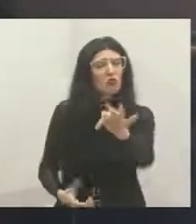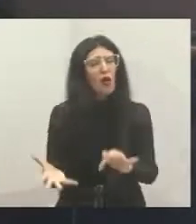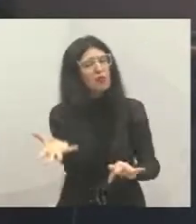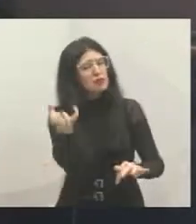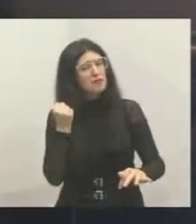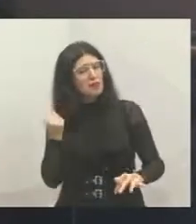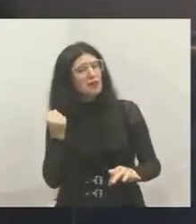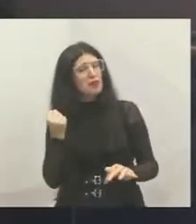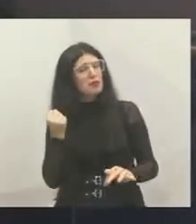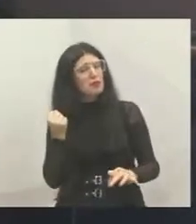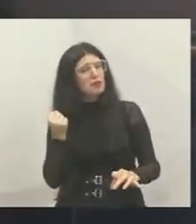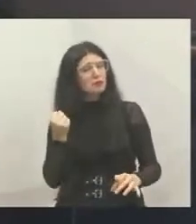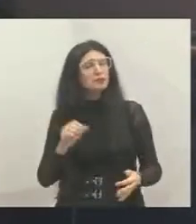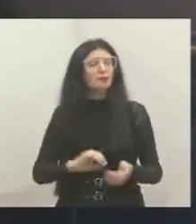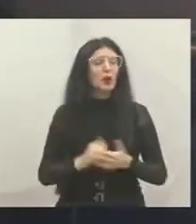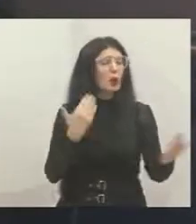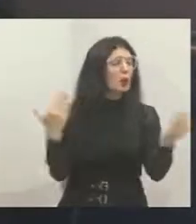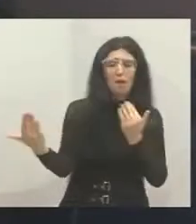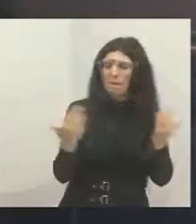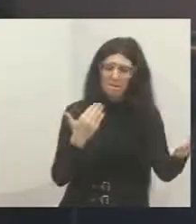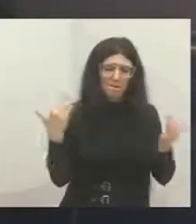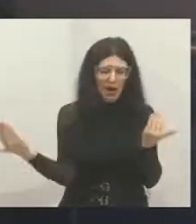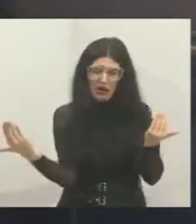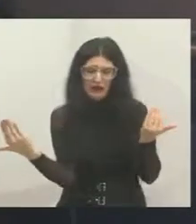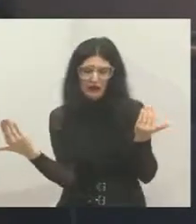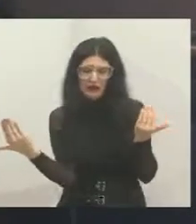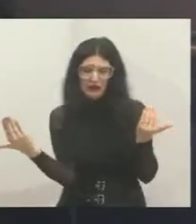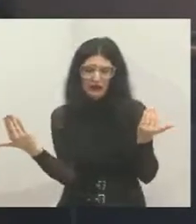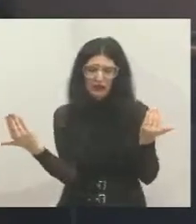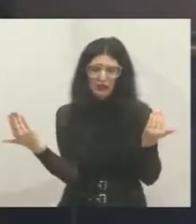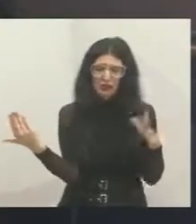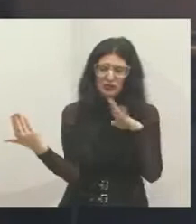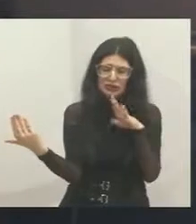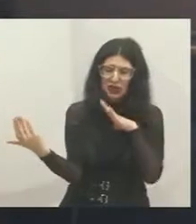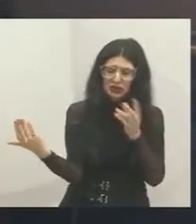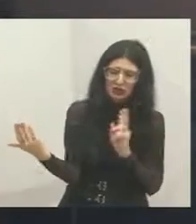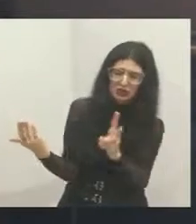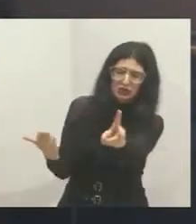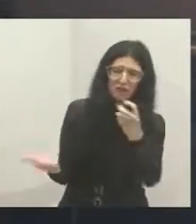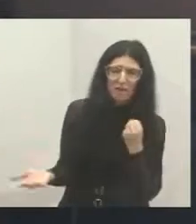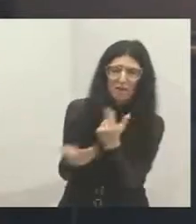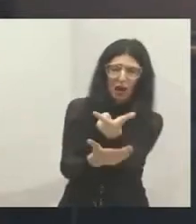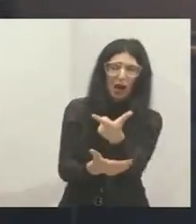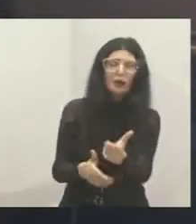E fazemos essa comparação com a receita. Realmente, né, mesmo que